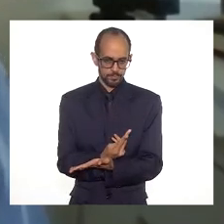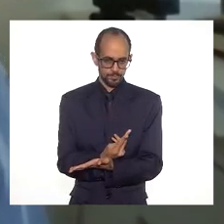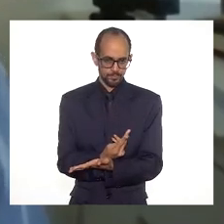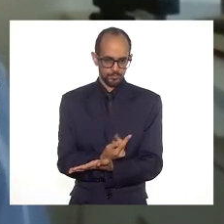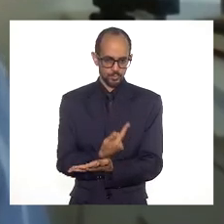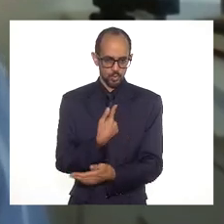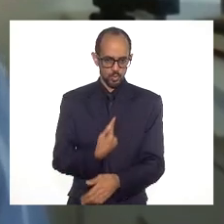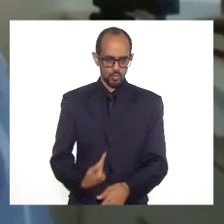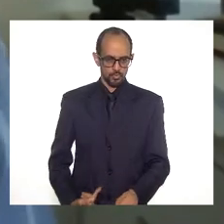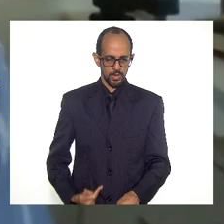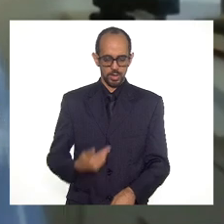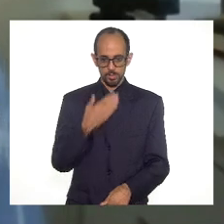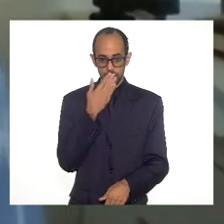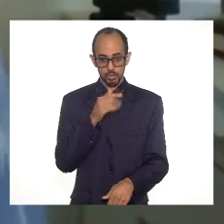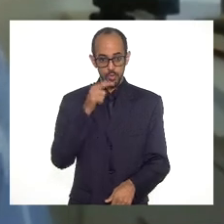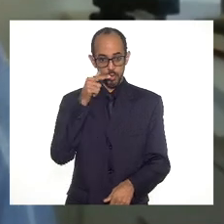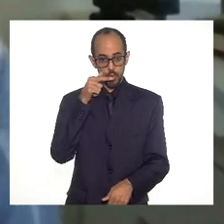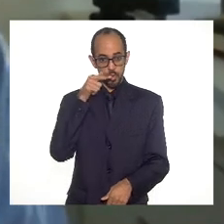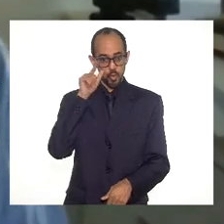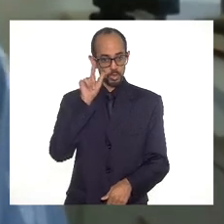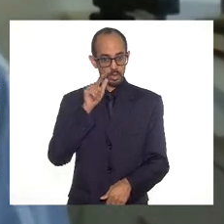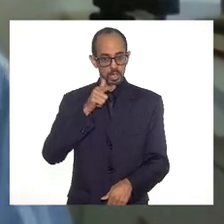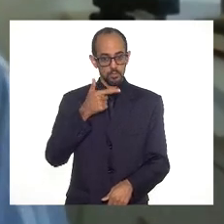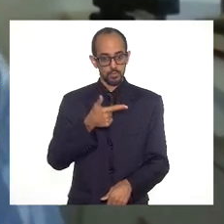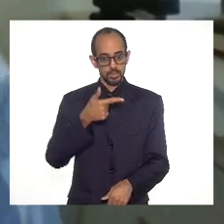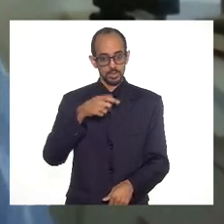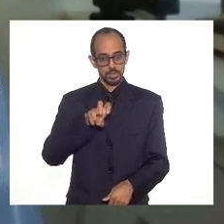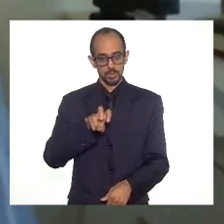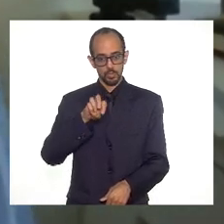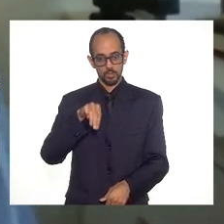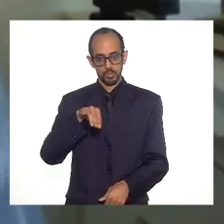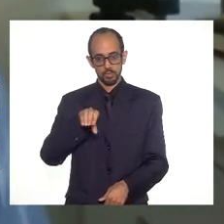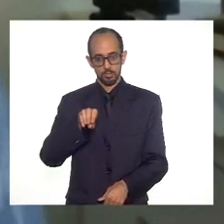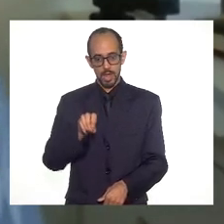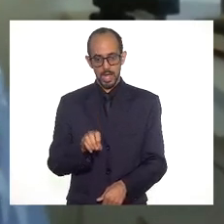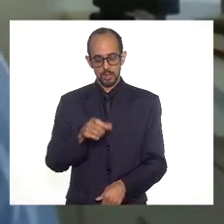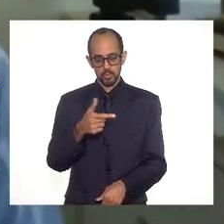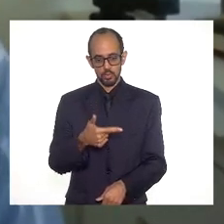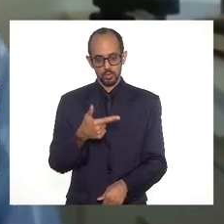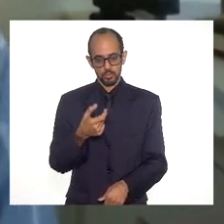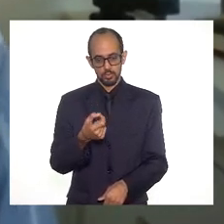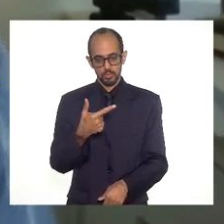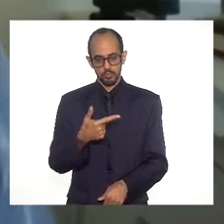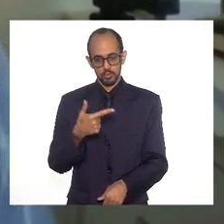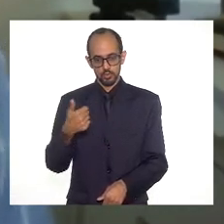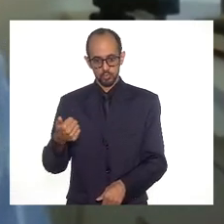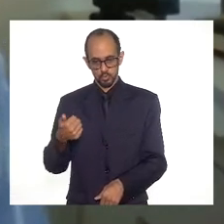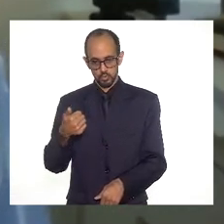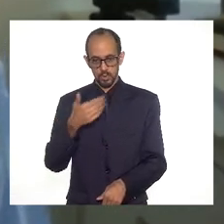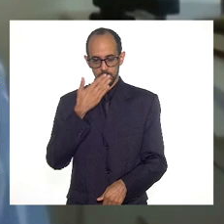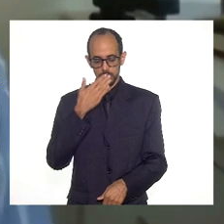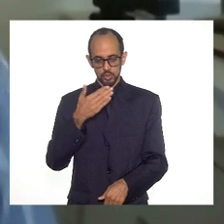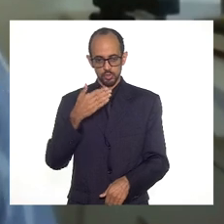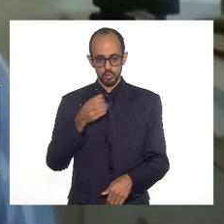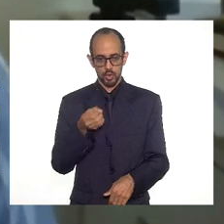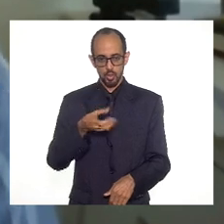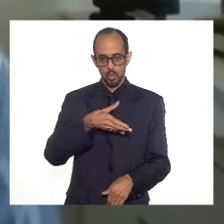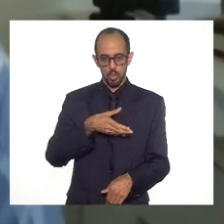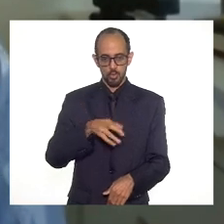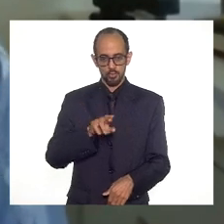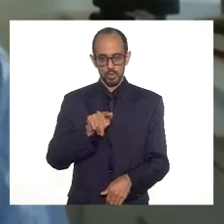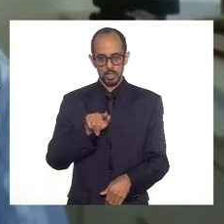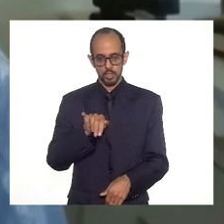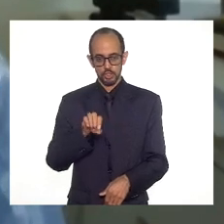deu entrada ontem, 25 de maio de 21, no pedido de adesão ao novo regime